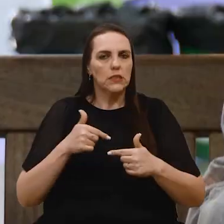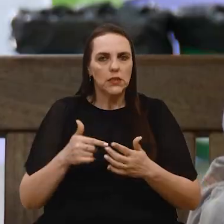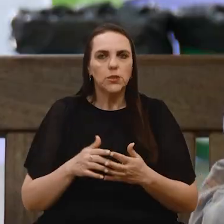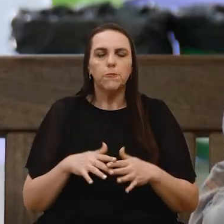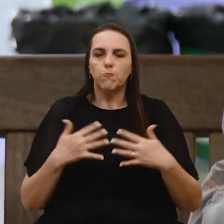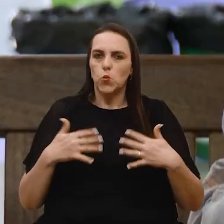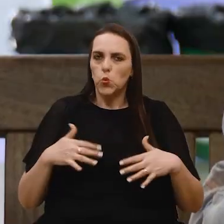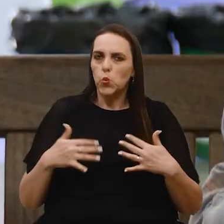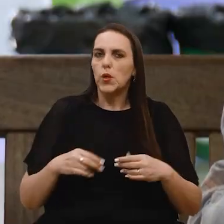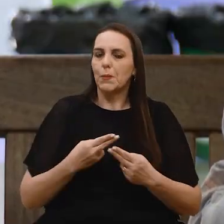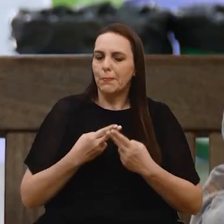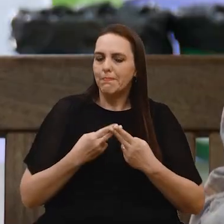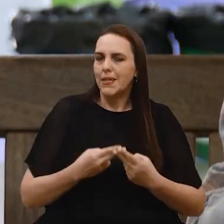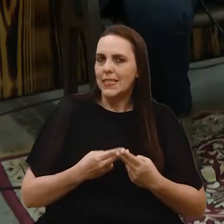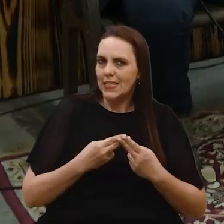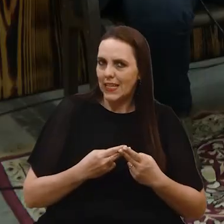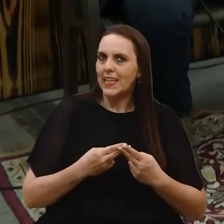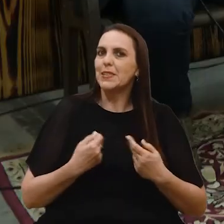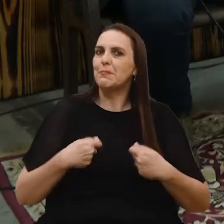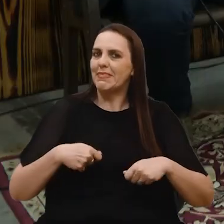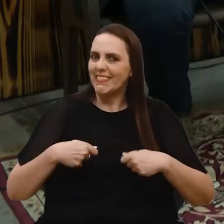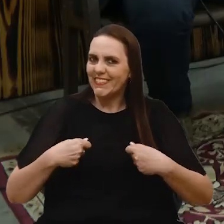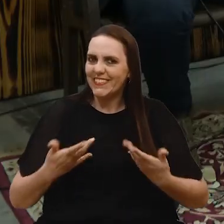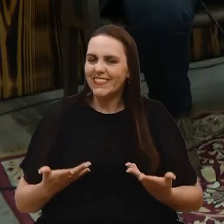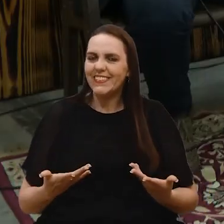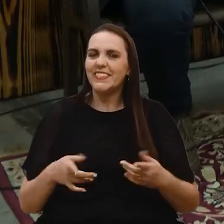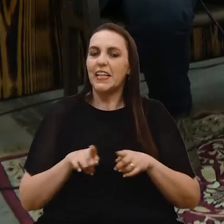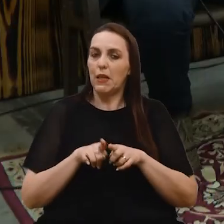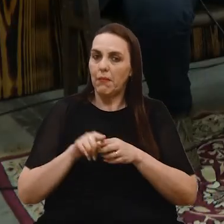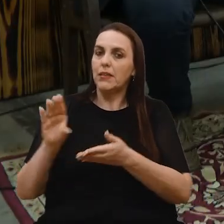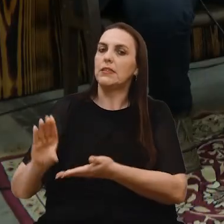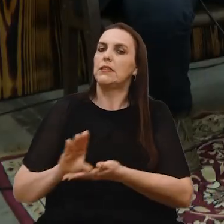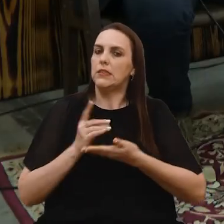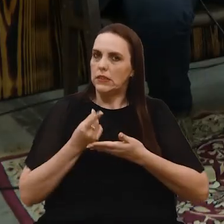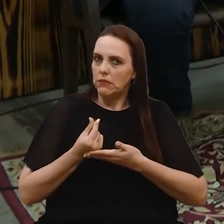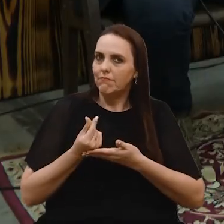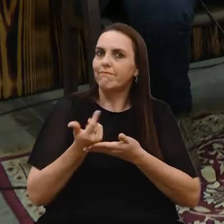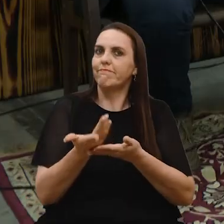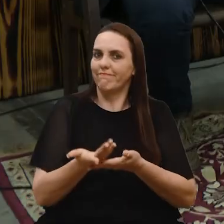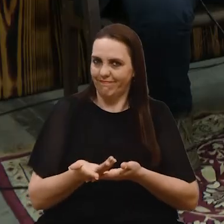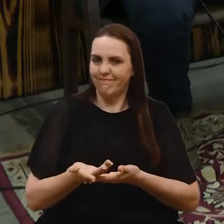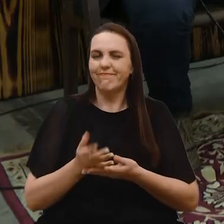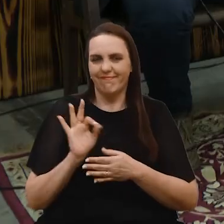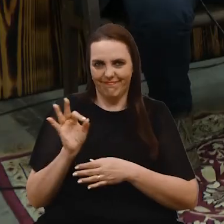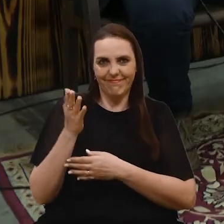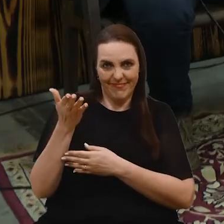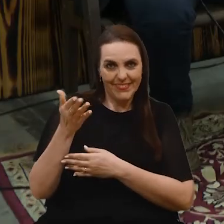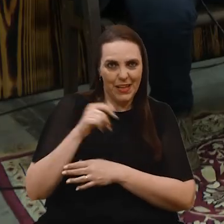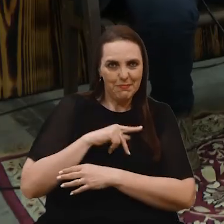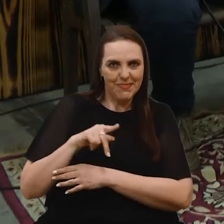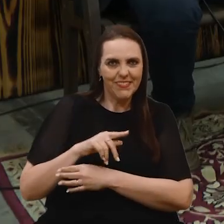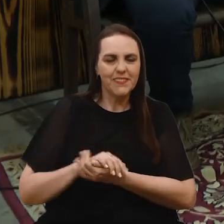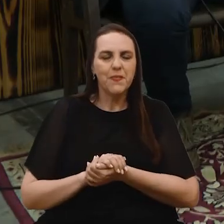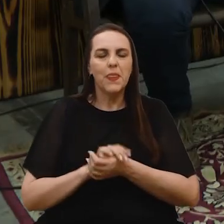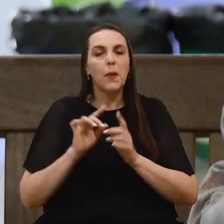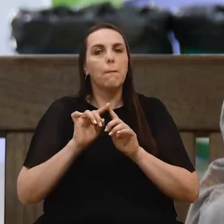Um trabalho que requer paciência, que requer recursos financeiros, né, Bertotto? Mas